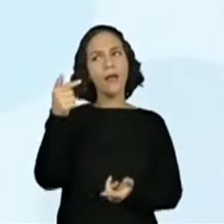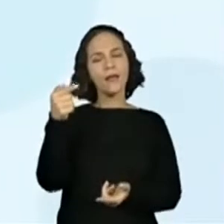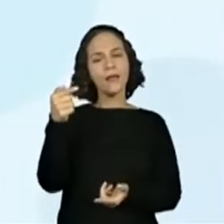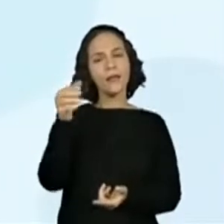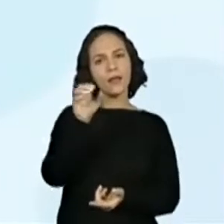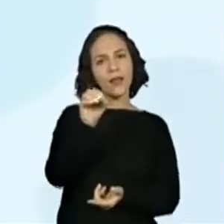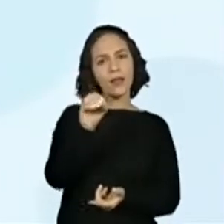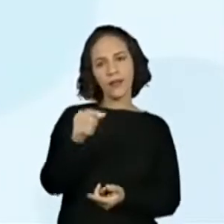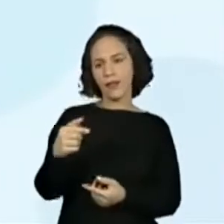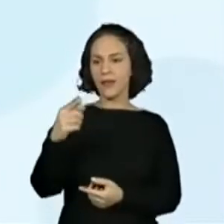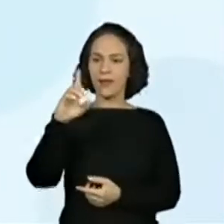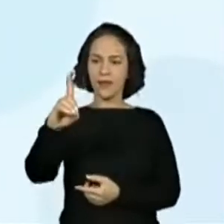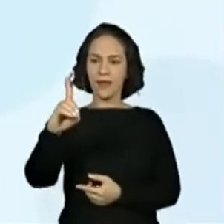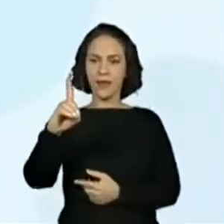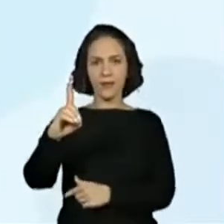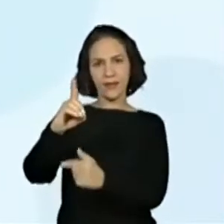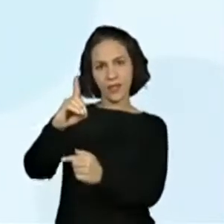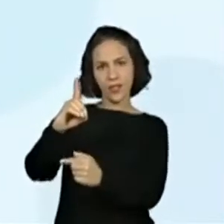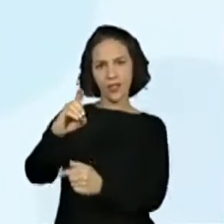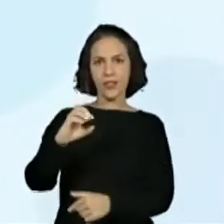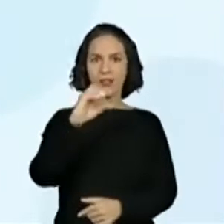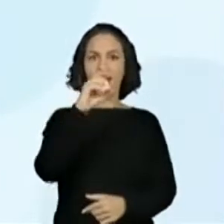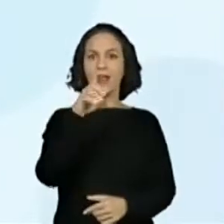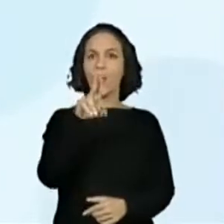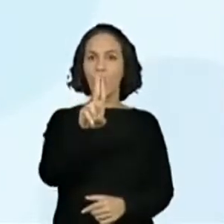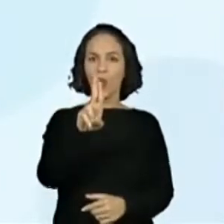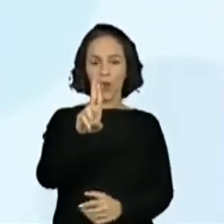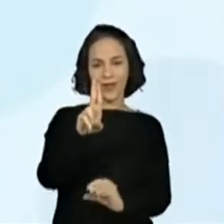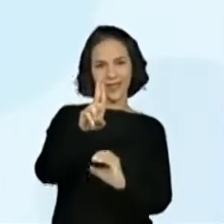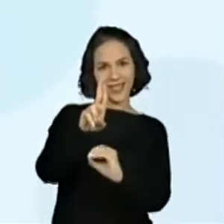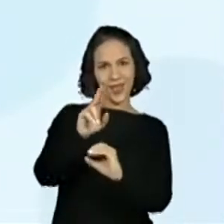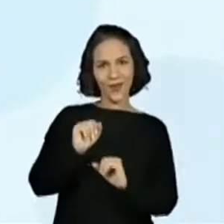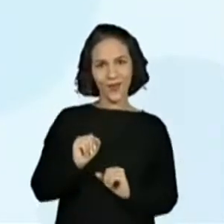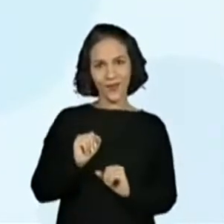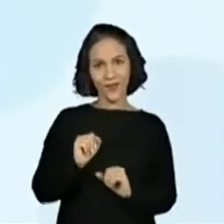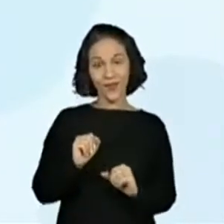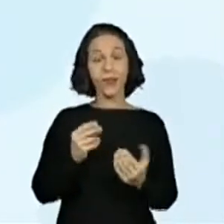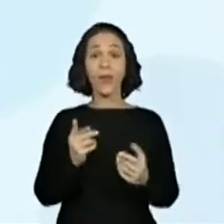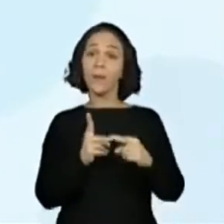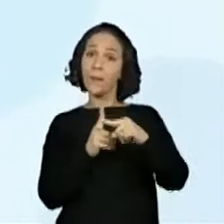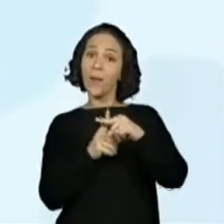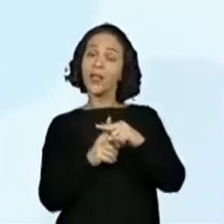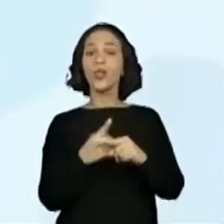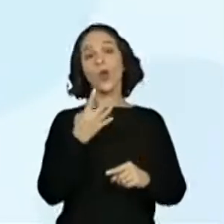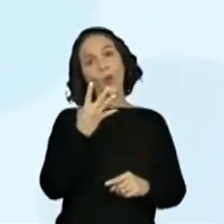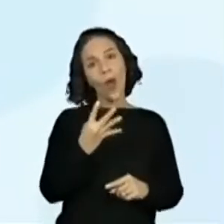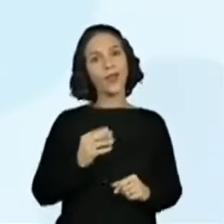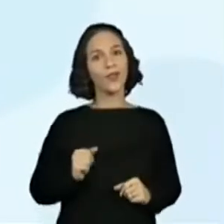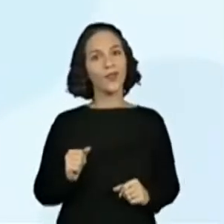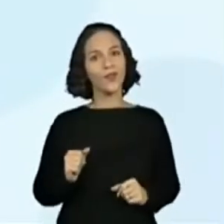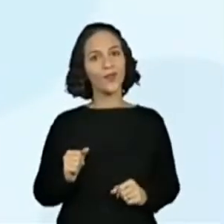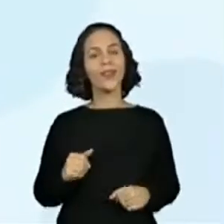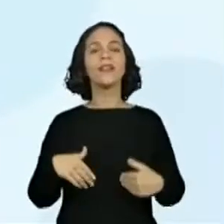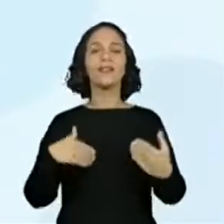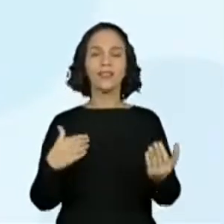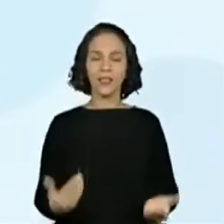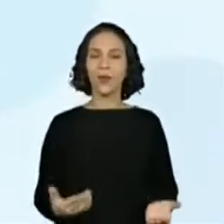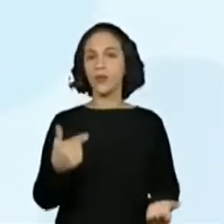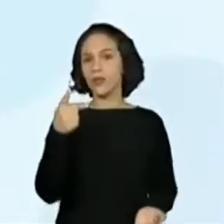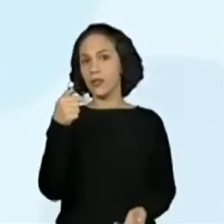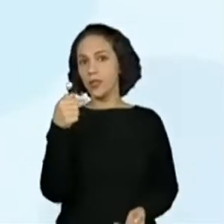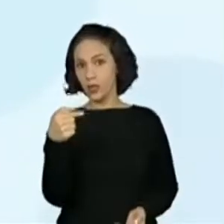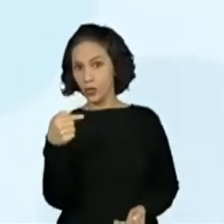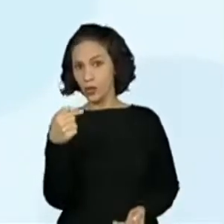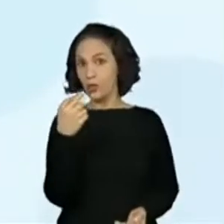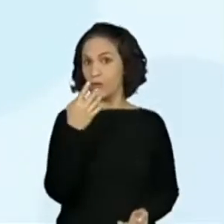70. Legal. 70, muito bom. Mais... 4. 4. Como será que vai ficar esse número,